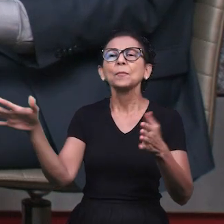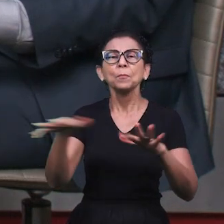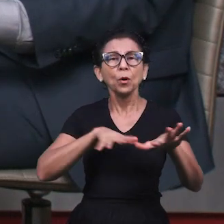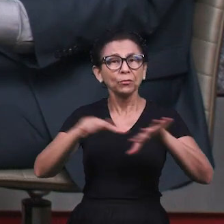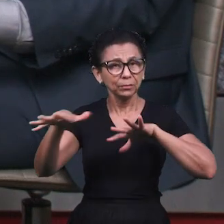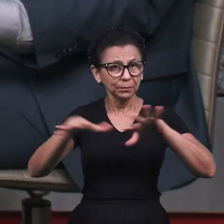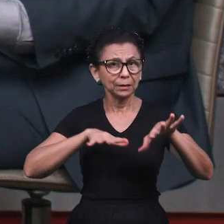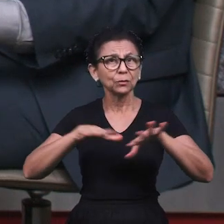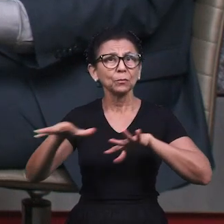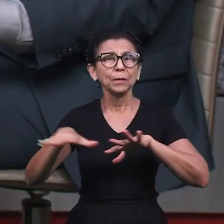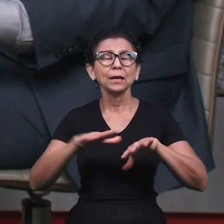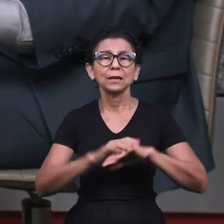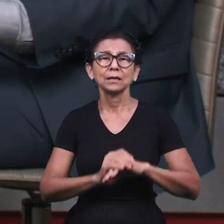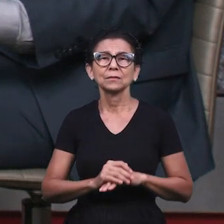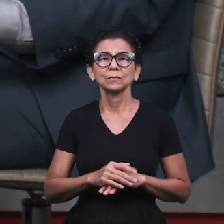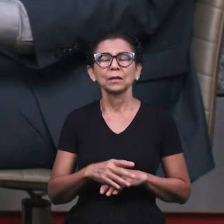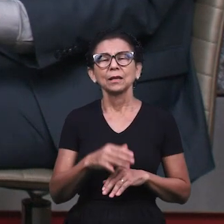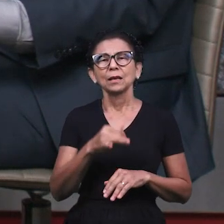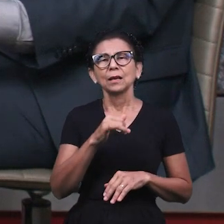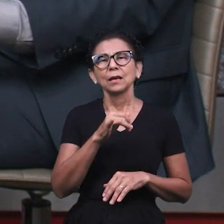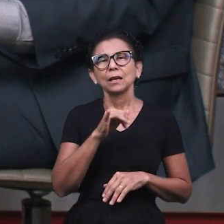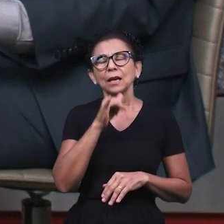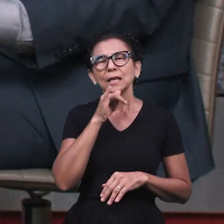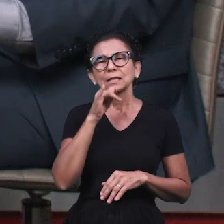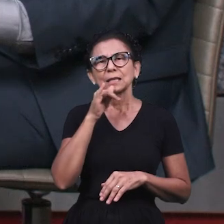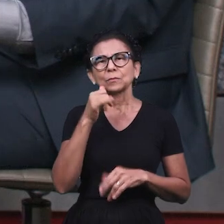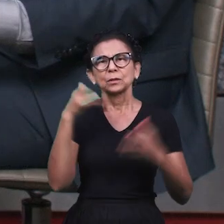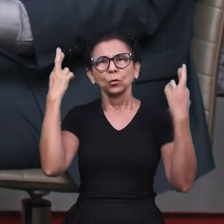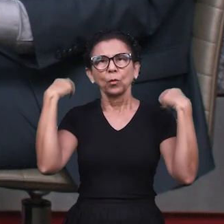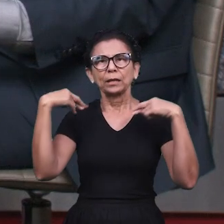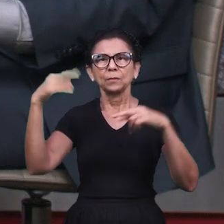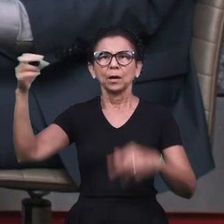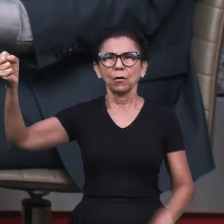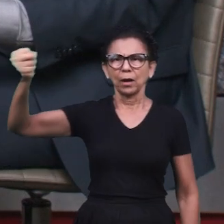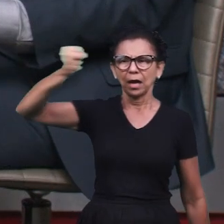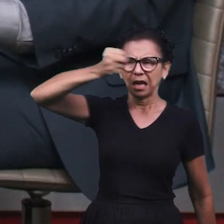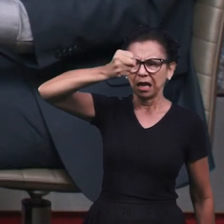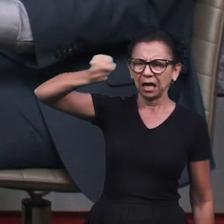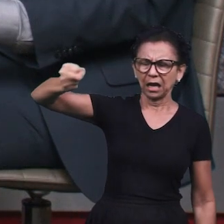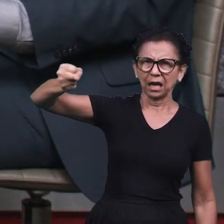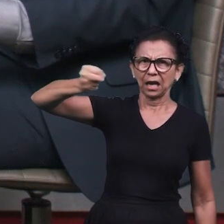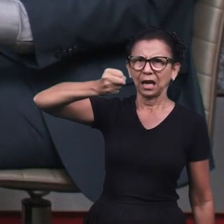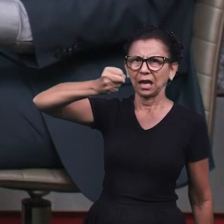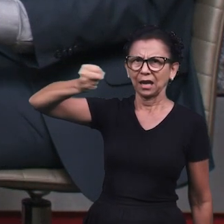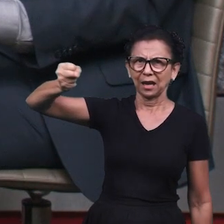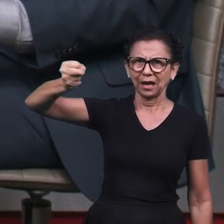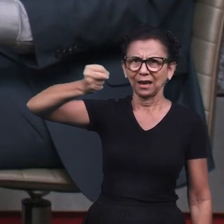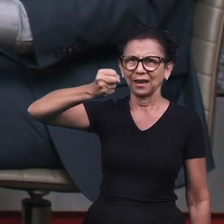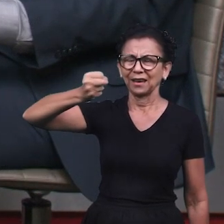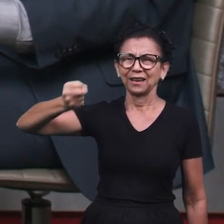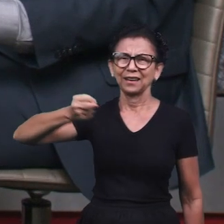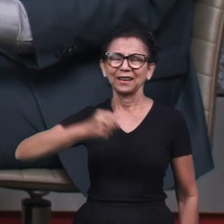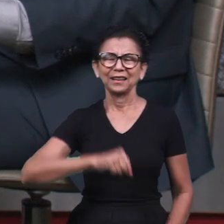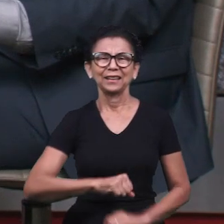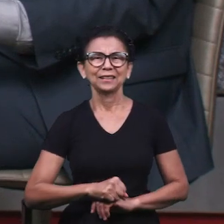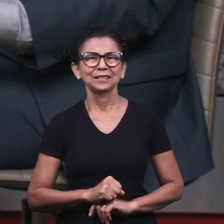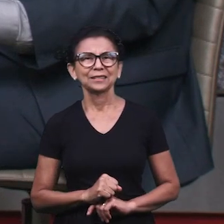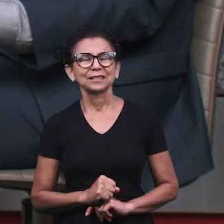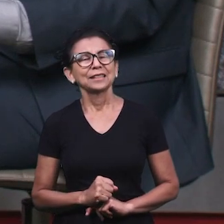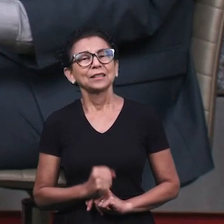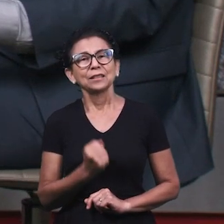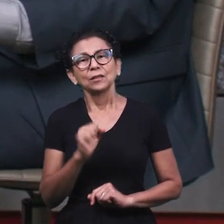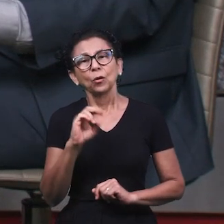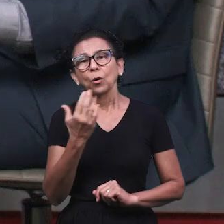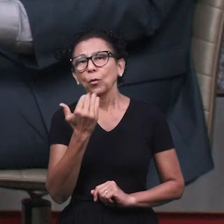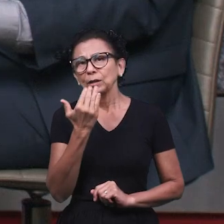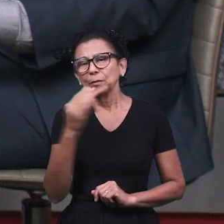mover a oferta diante do Senhor, e tudo isso era um estabelecimento da vontade do Senhor e da